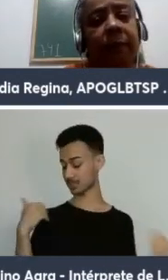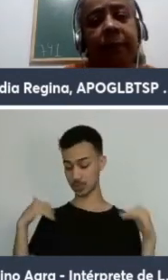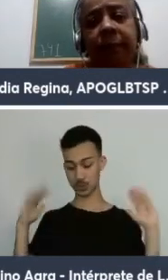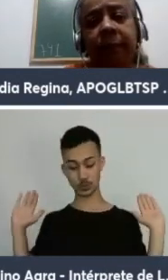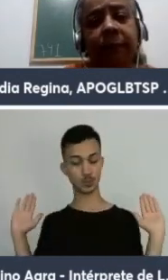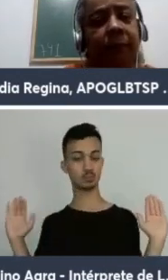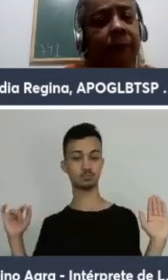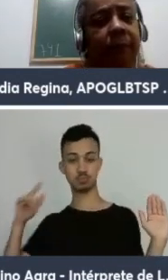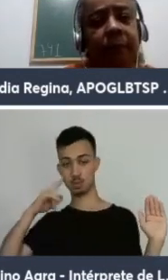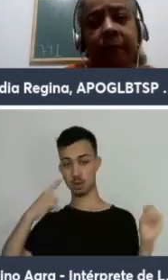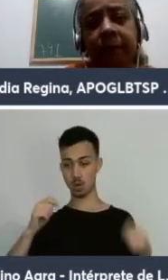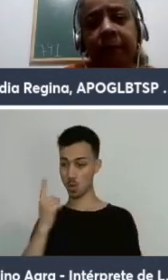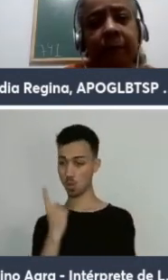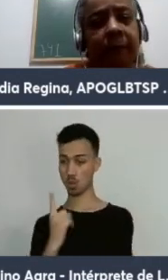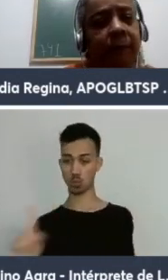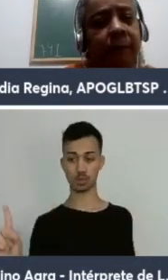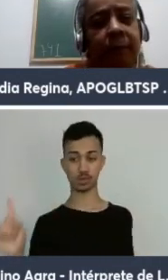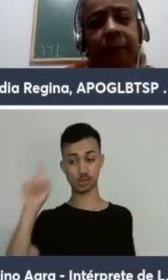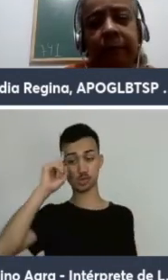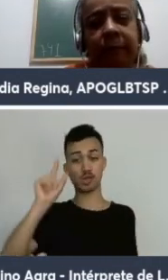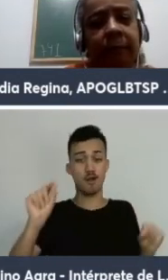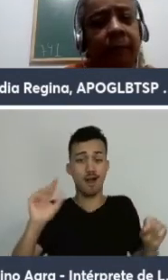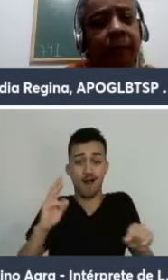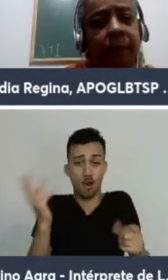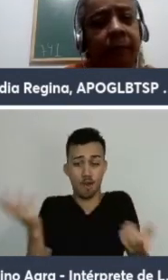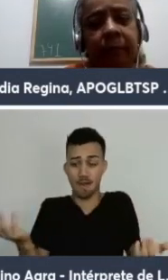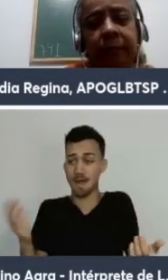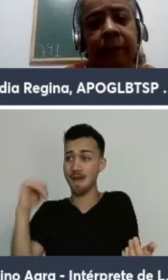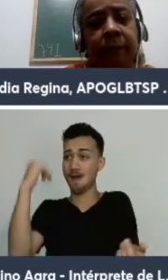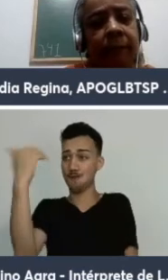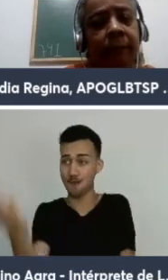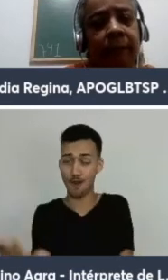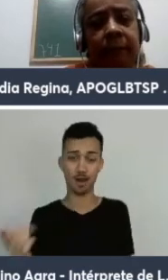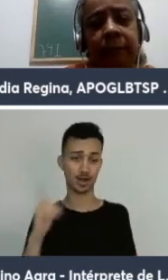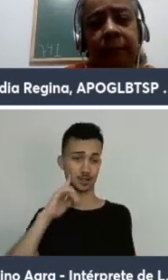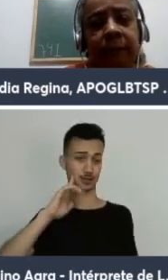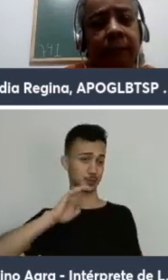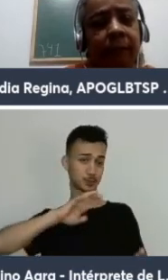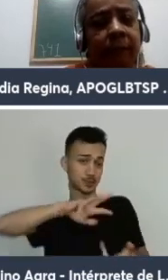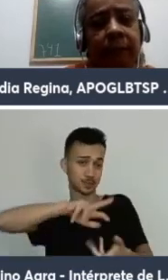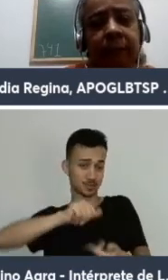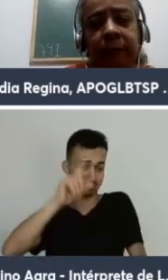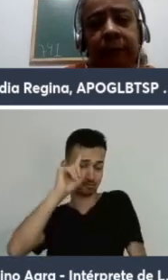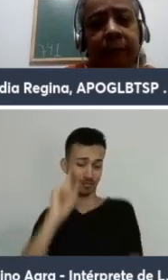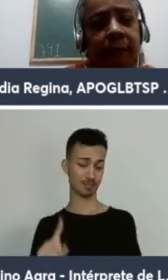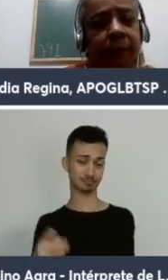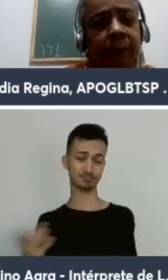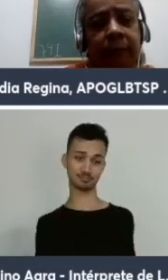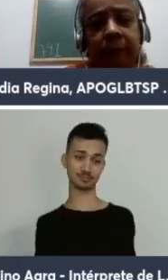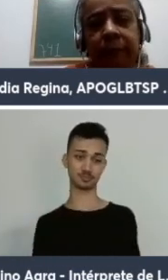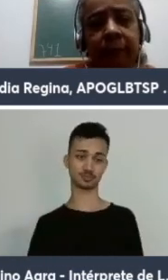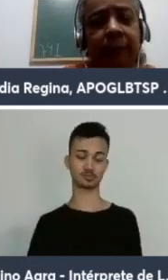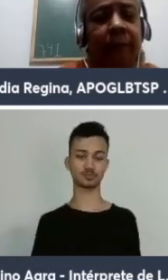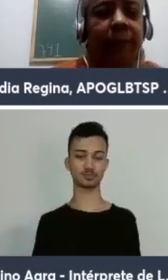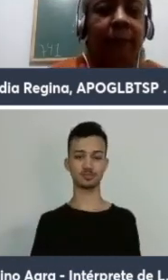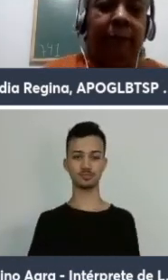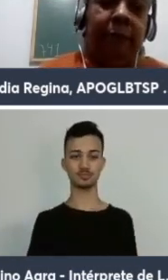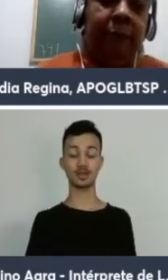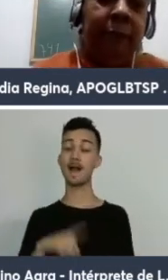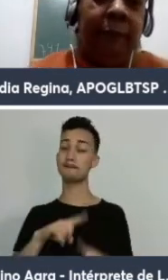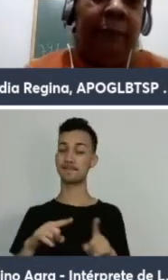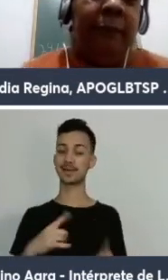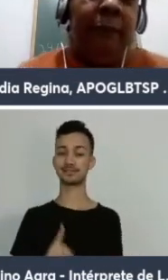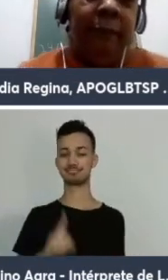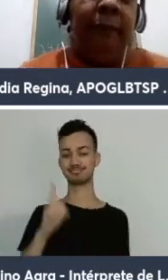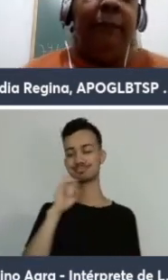menor noção do que aconteceria conosco do lado de lá, do Oceano Atlântico. Mas Deus foi muito generoso,